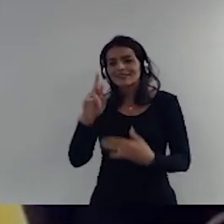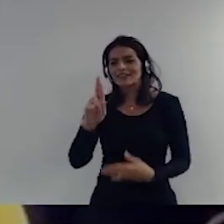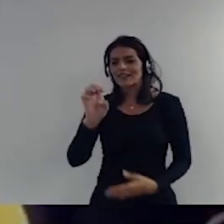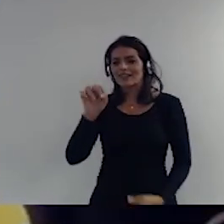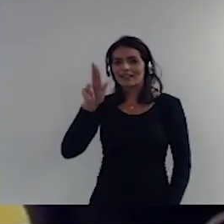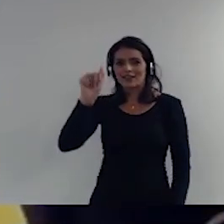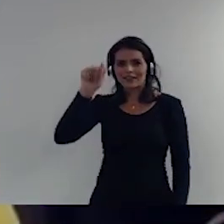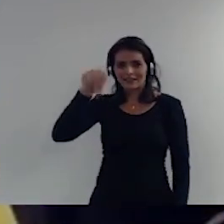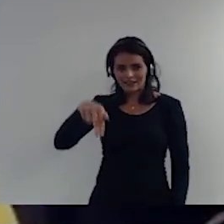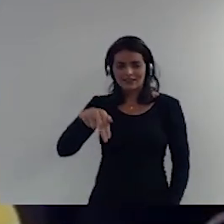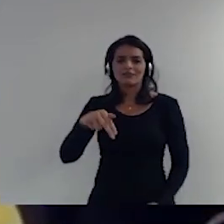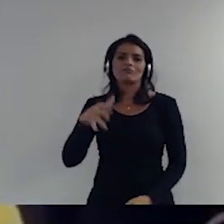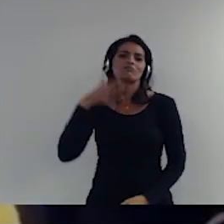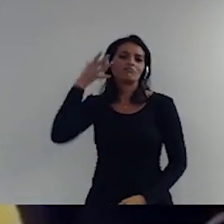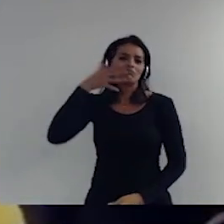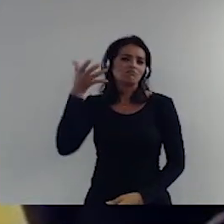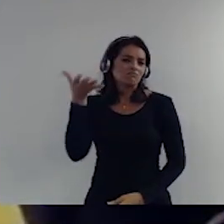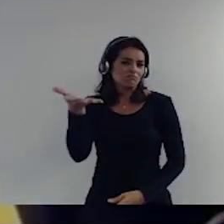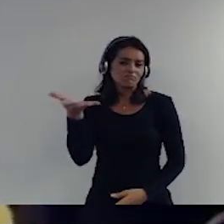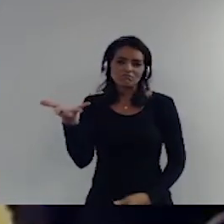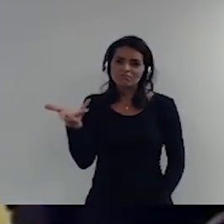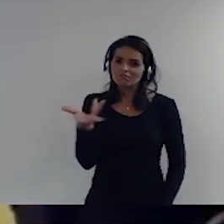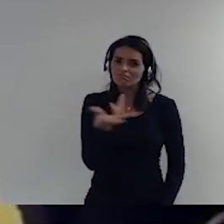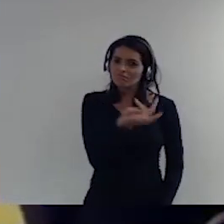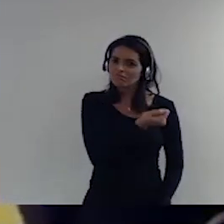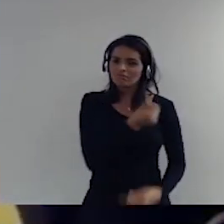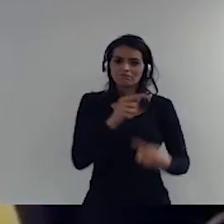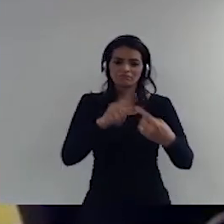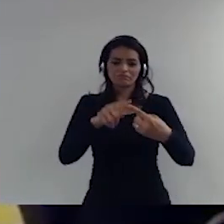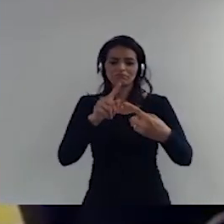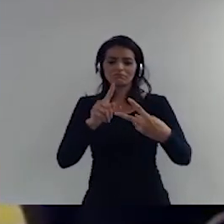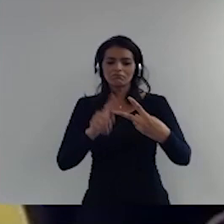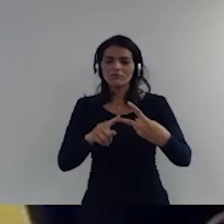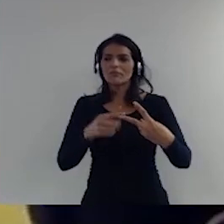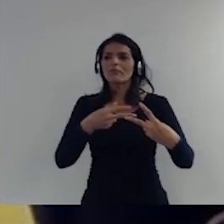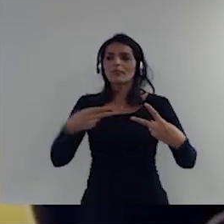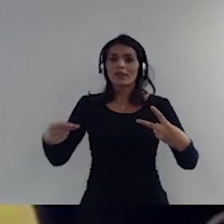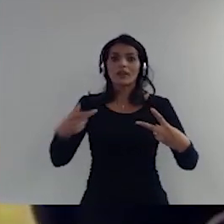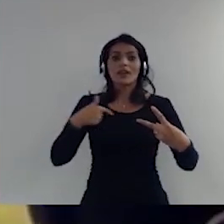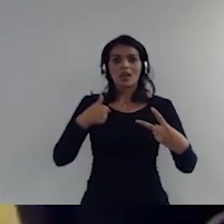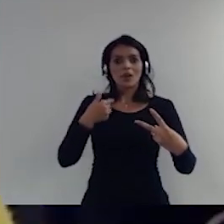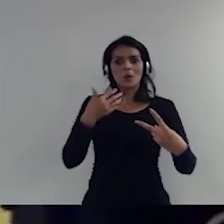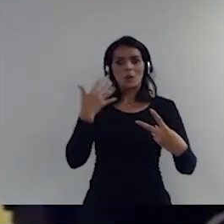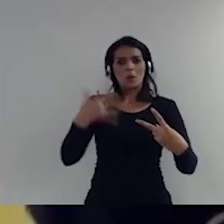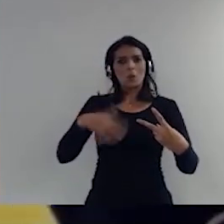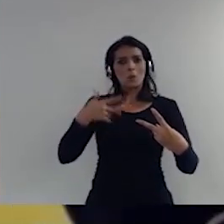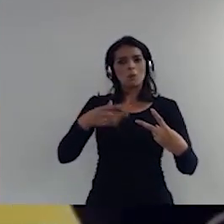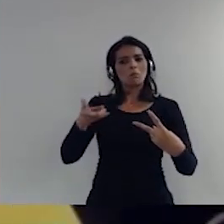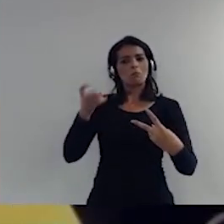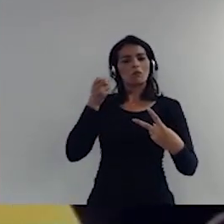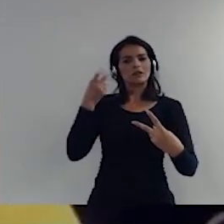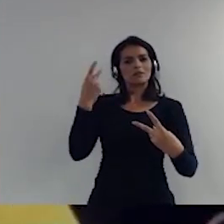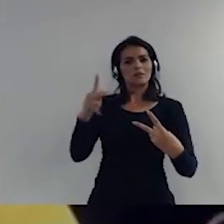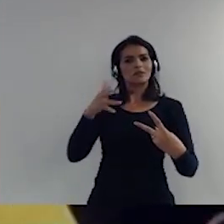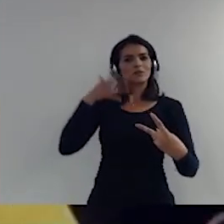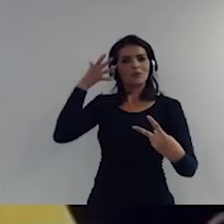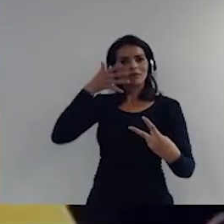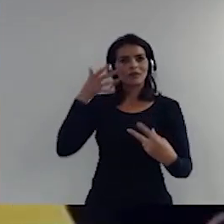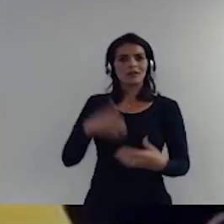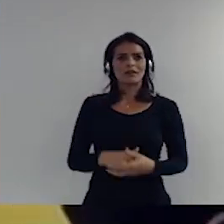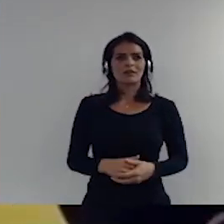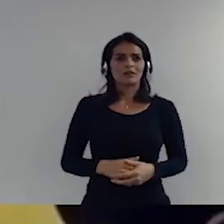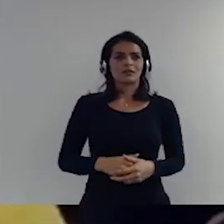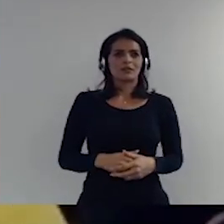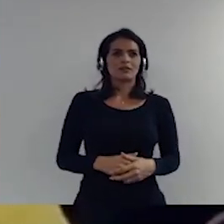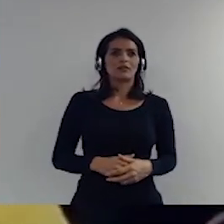Renan, pela fala. Eu acho que, para concluir, assim, 2 pontos que assim, me chamaram mais atenção aqui